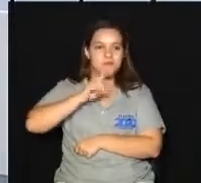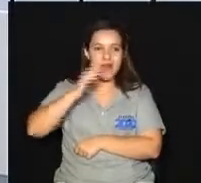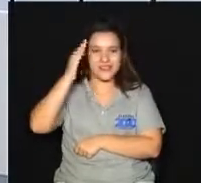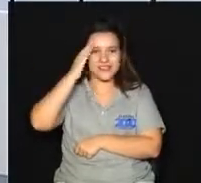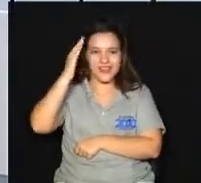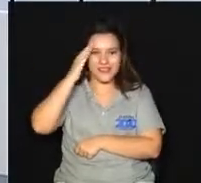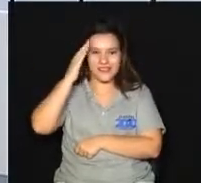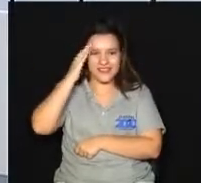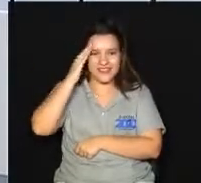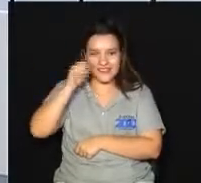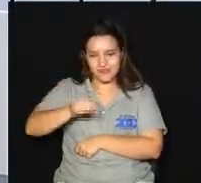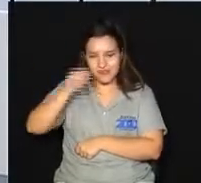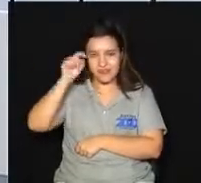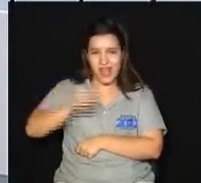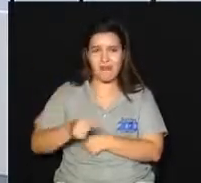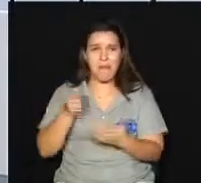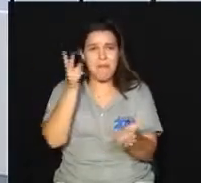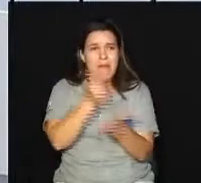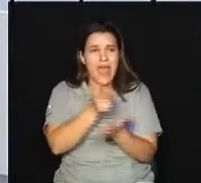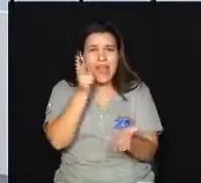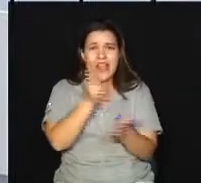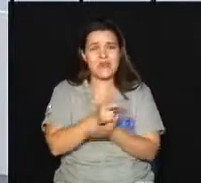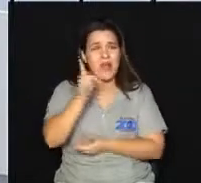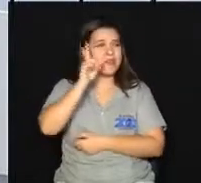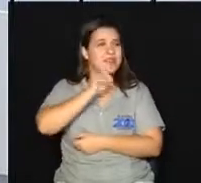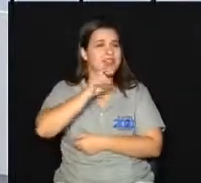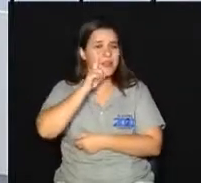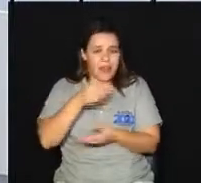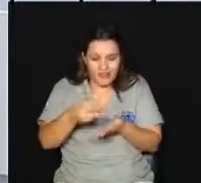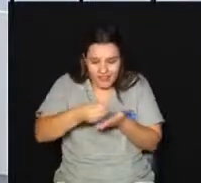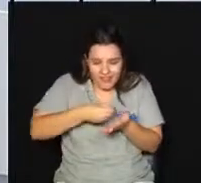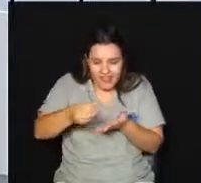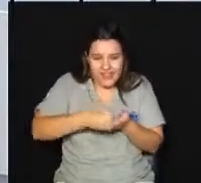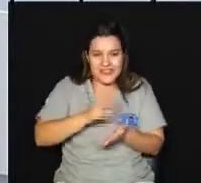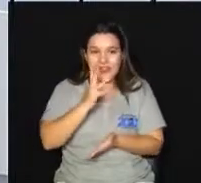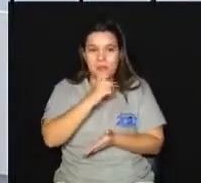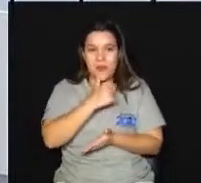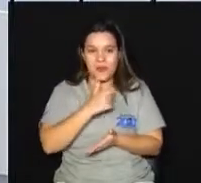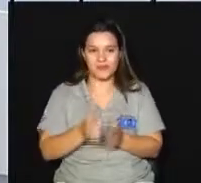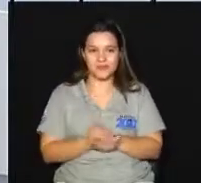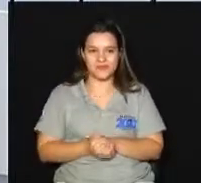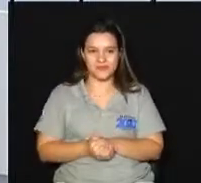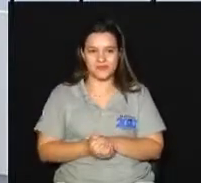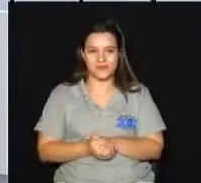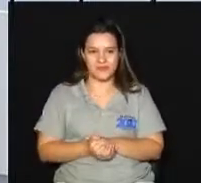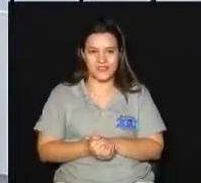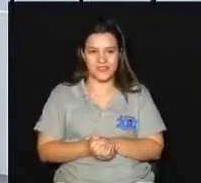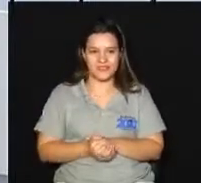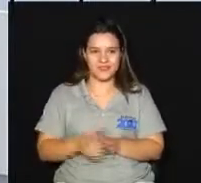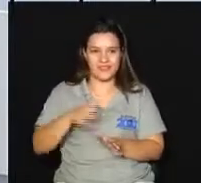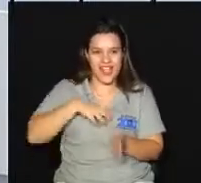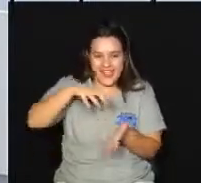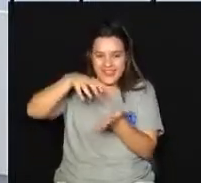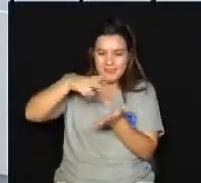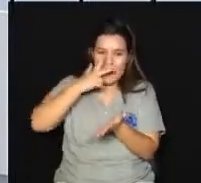você atualizava e não acontecia absolutamente nada. Principalmente aqueles chamados